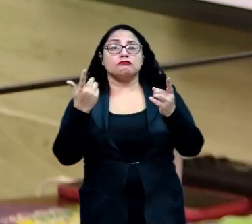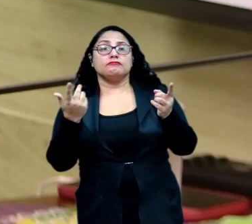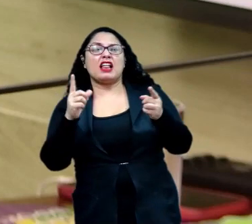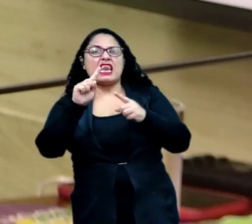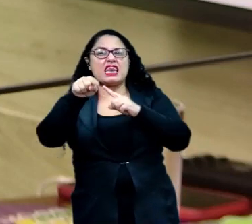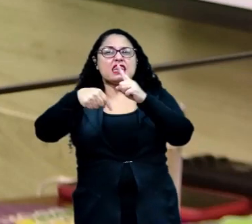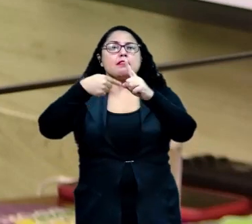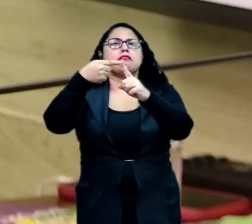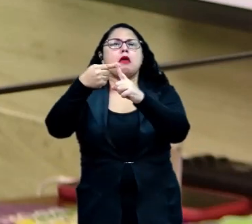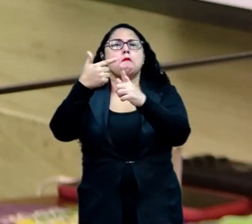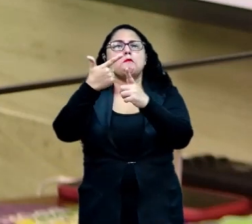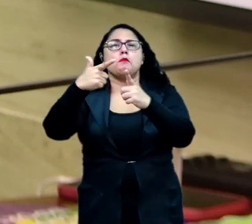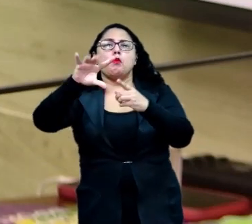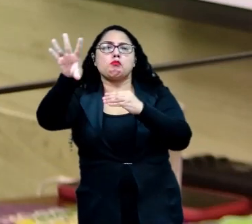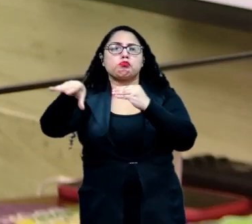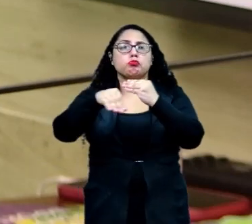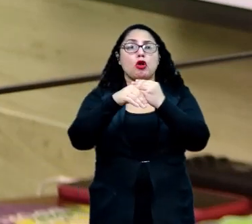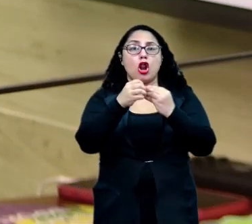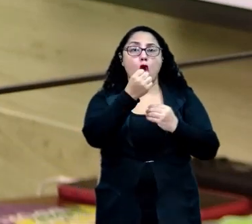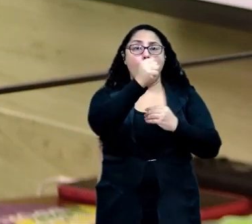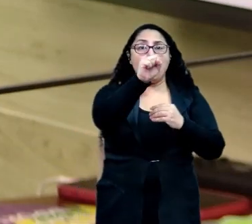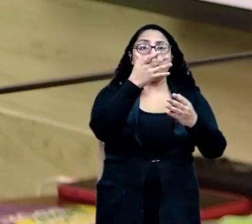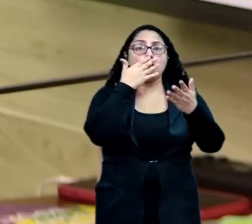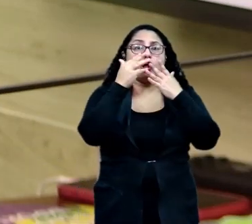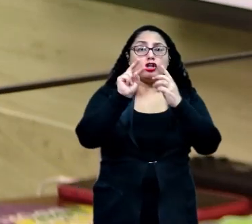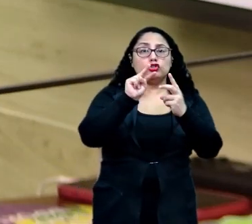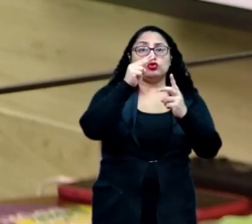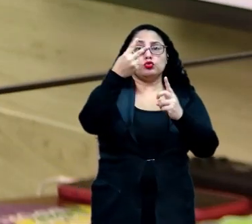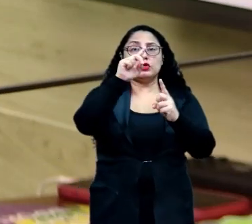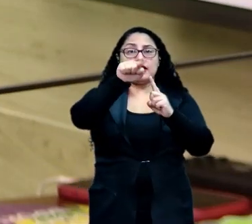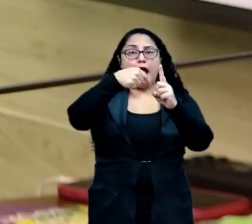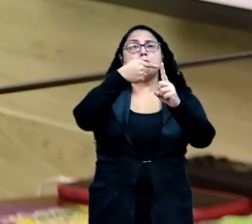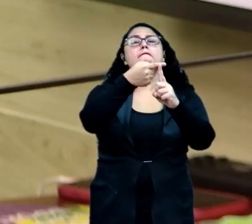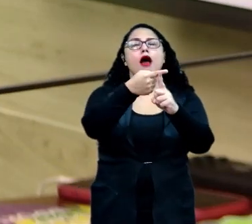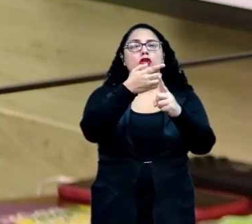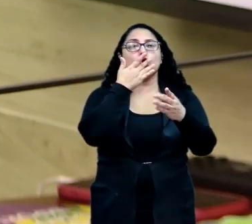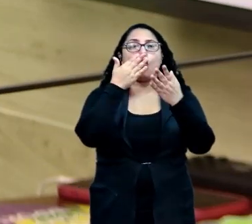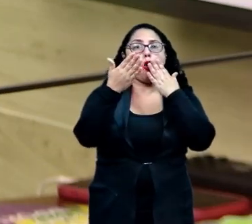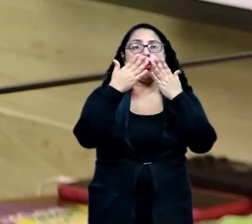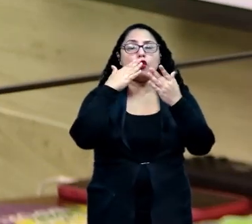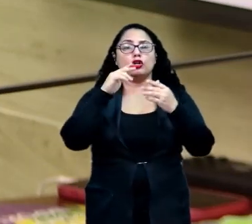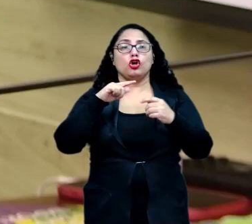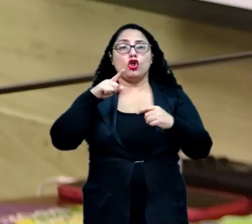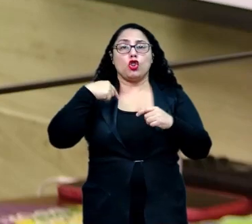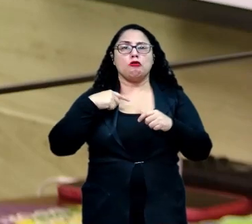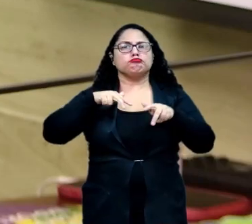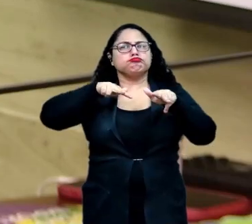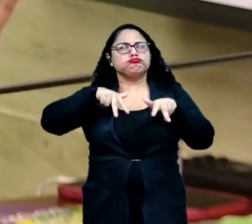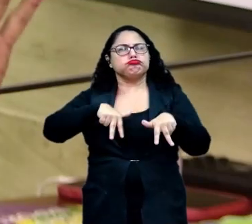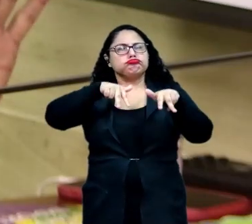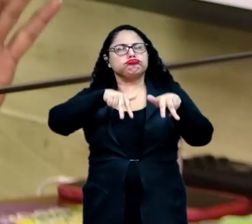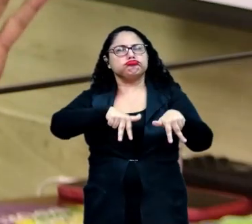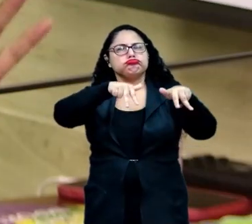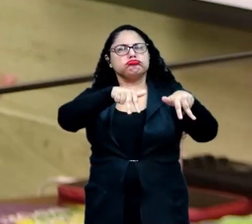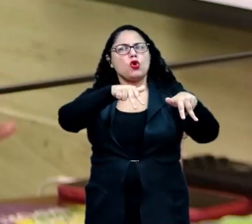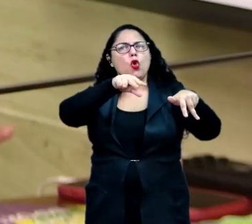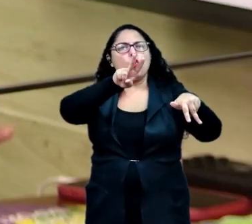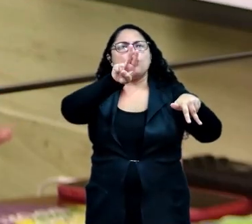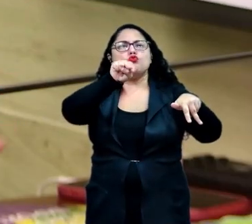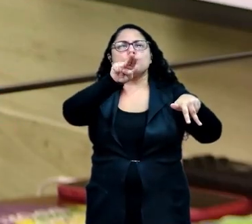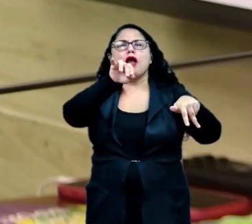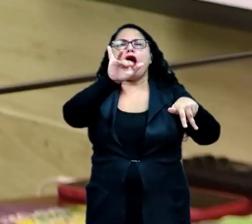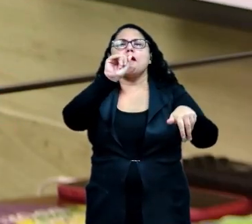bem depois. Era uma bandeira de 8 cores, tinham 2 cores a mais. Nós marchamos, e de lá nunca mais